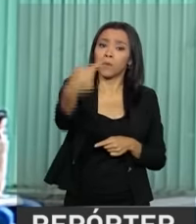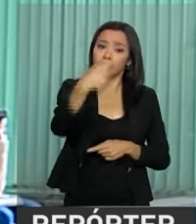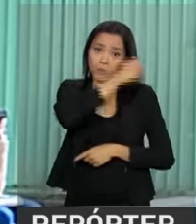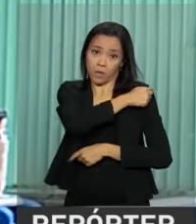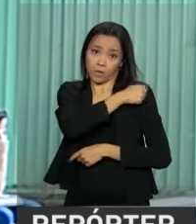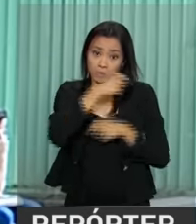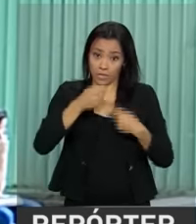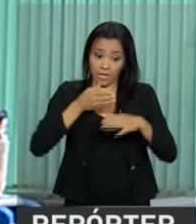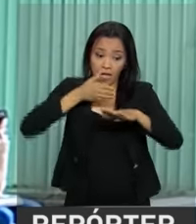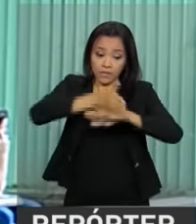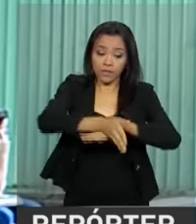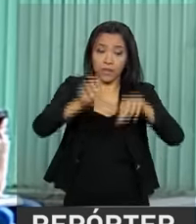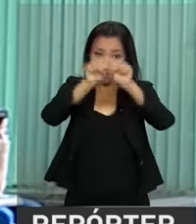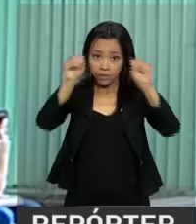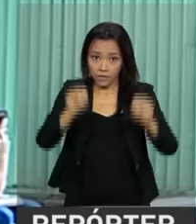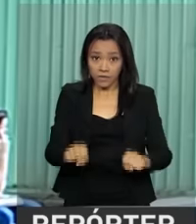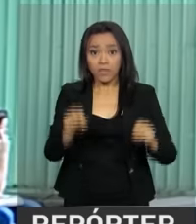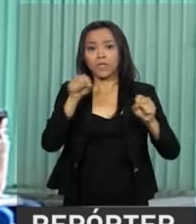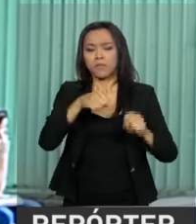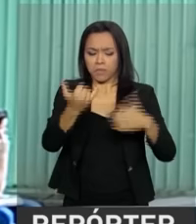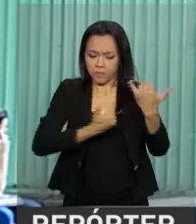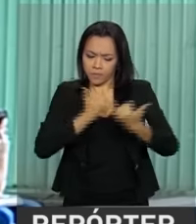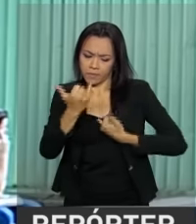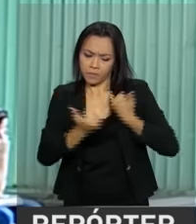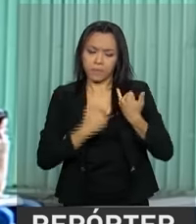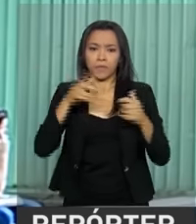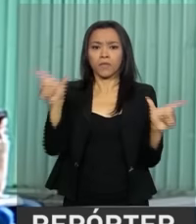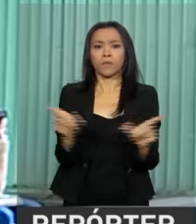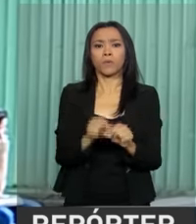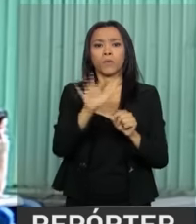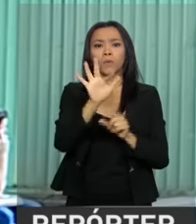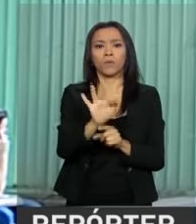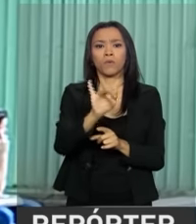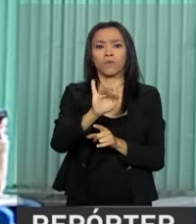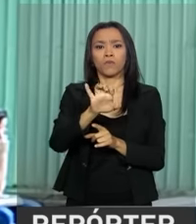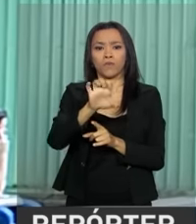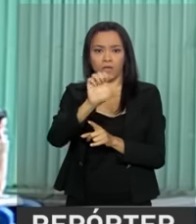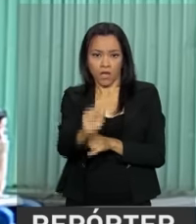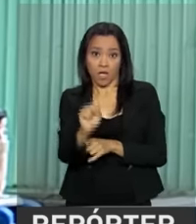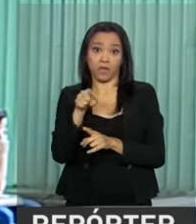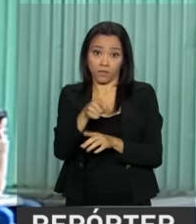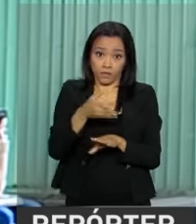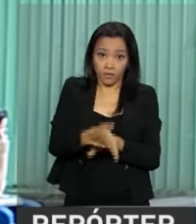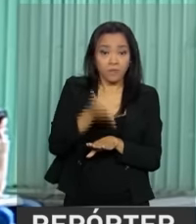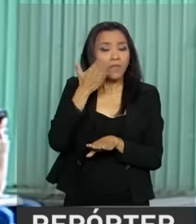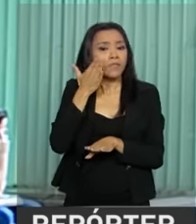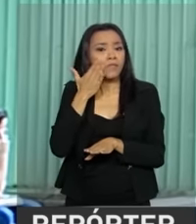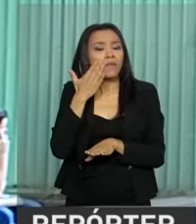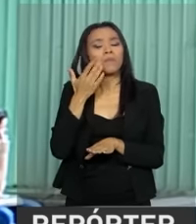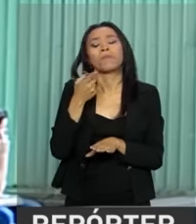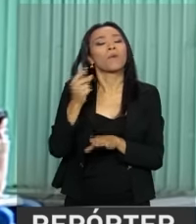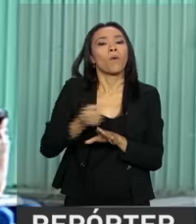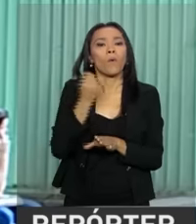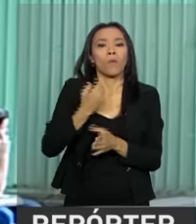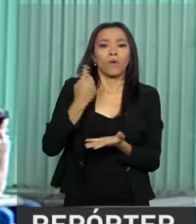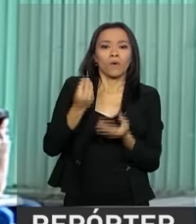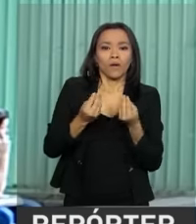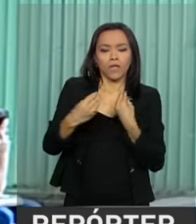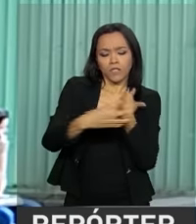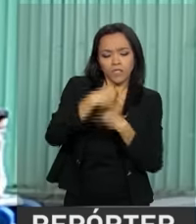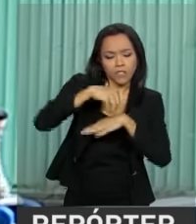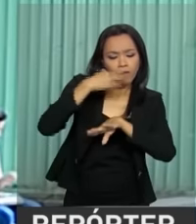acessar o sistema de informatizado do fiés o sis fiéis para validar as